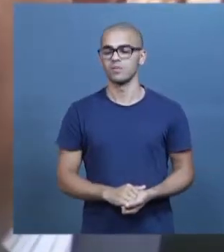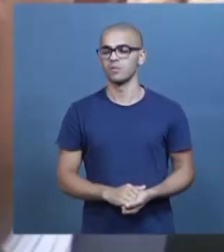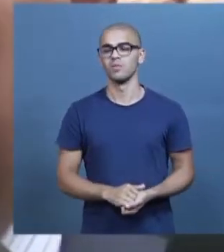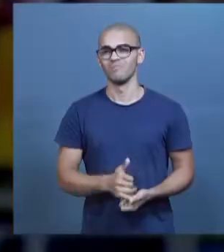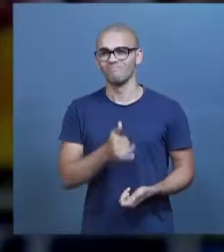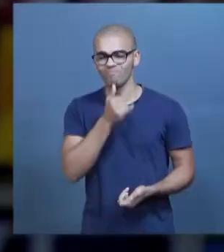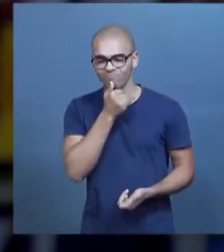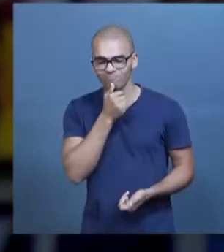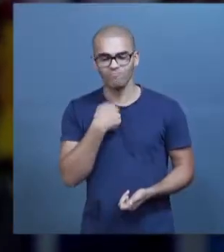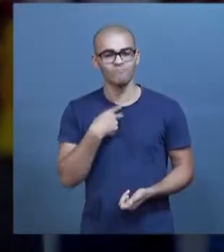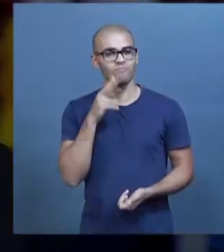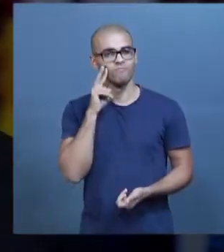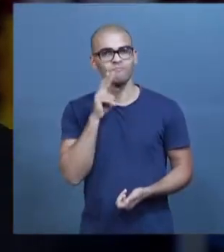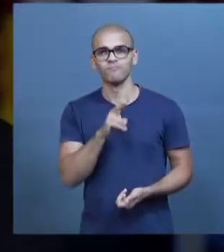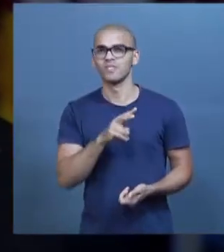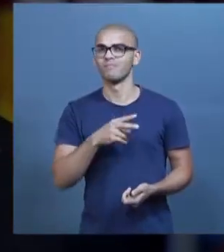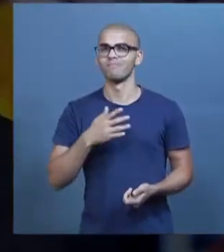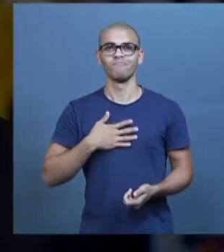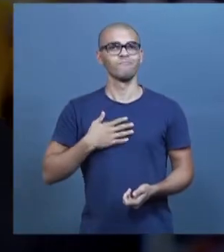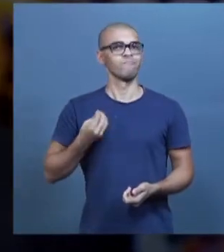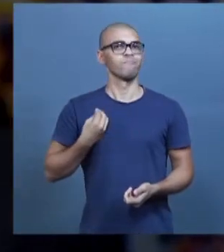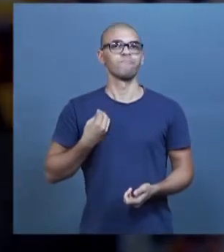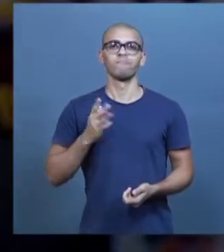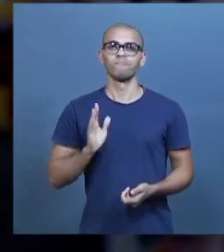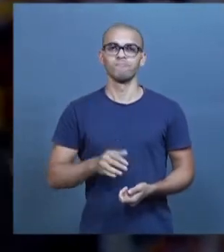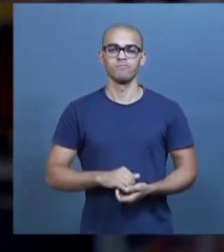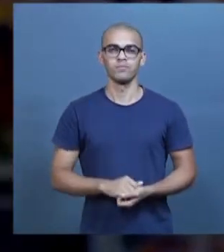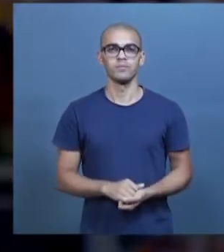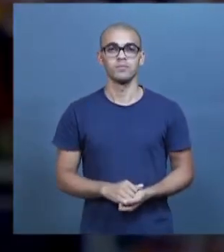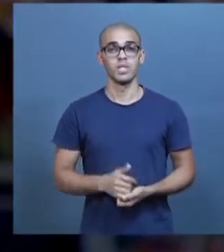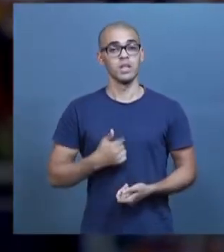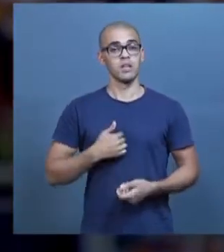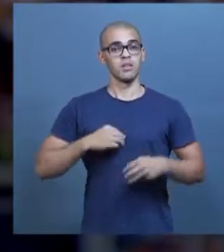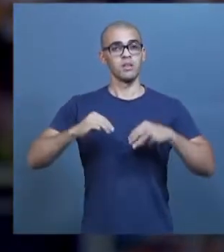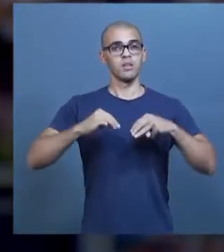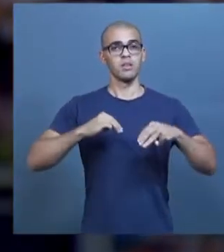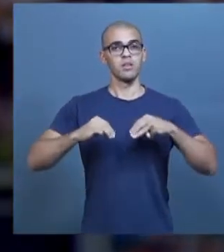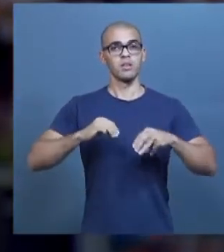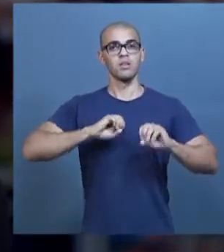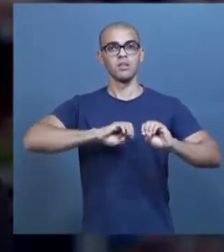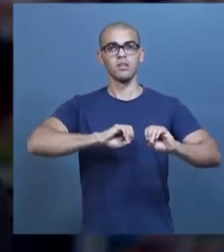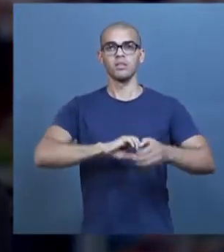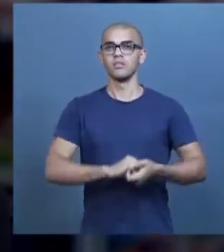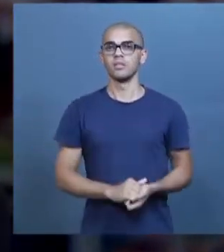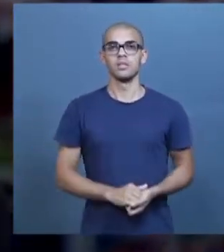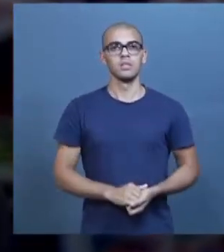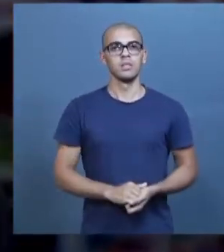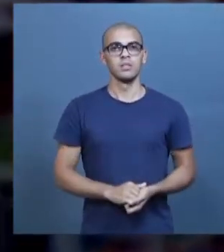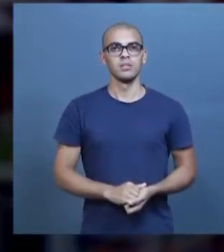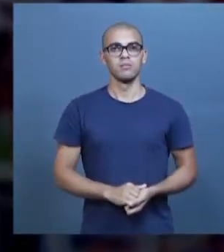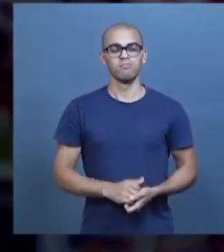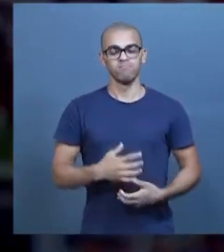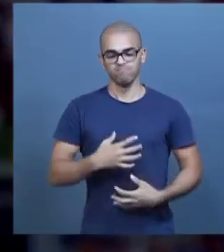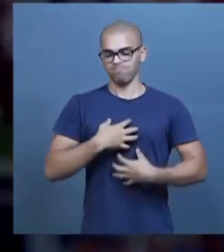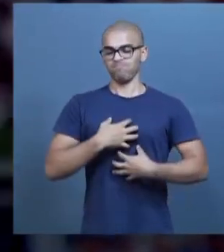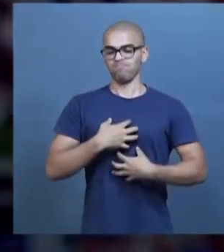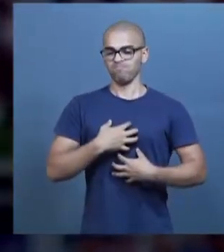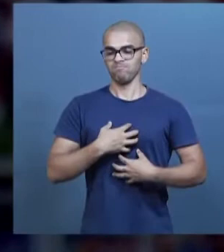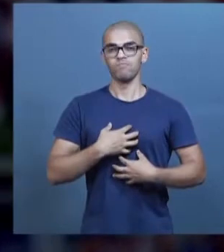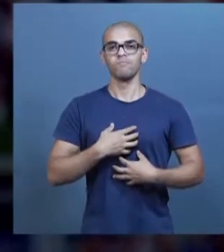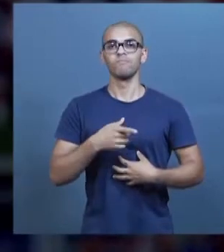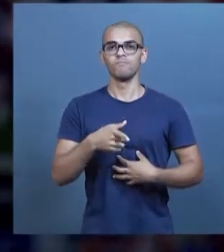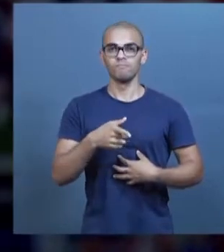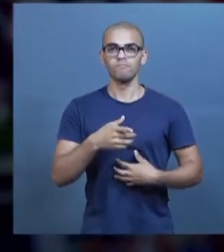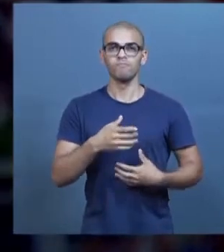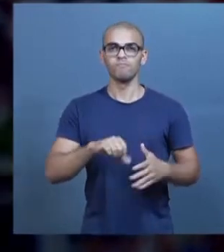a minha vida. Eu, como ministro da Educação, lamento muito esse crime bárbaro que enlutou